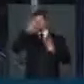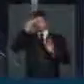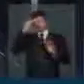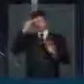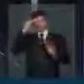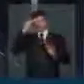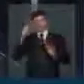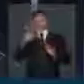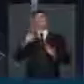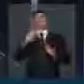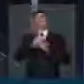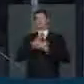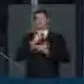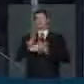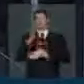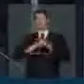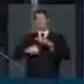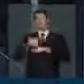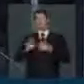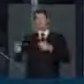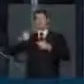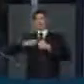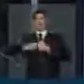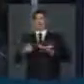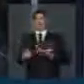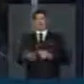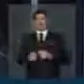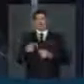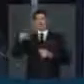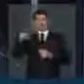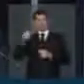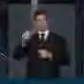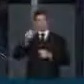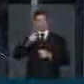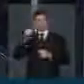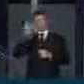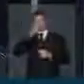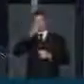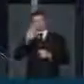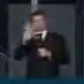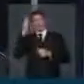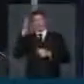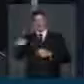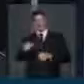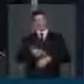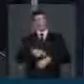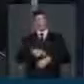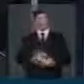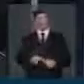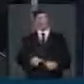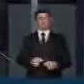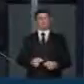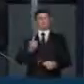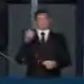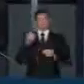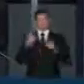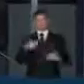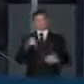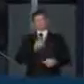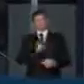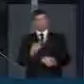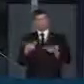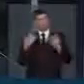tinham nada a ver com a profissão, estavam associadas a planos fajutos naquele momento. Um dos nossos